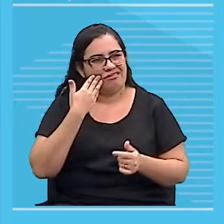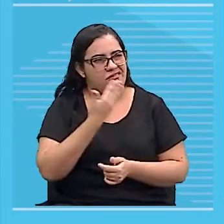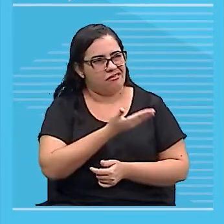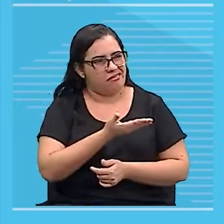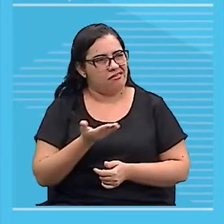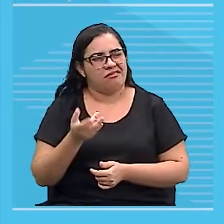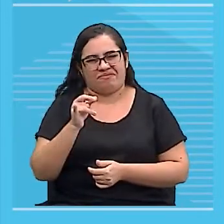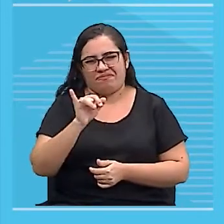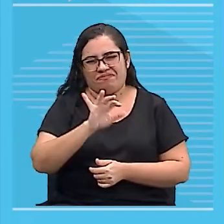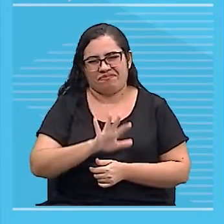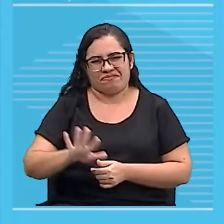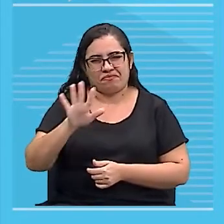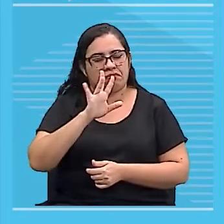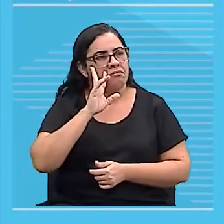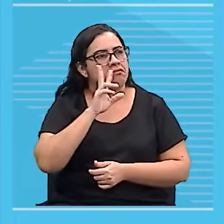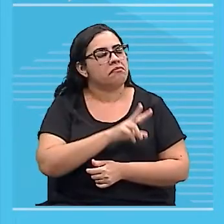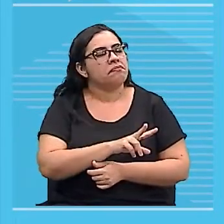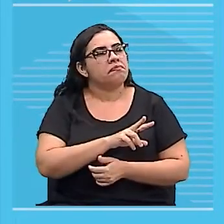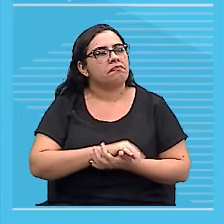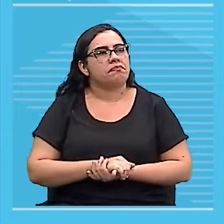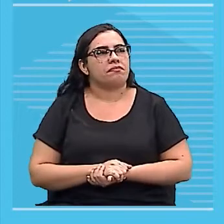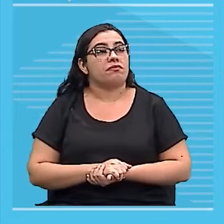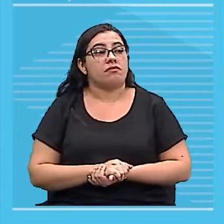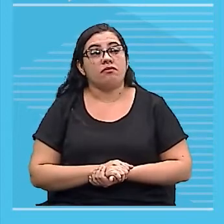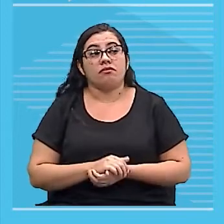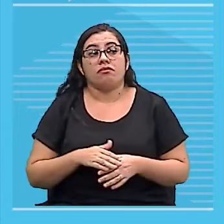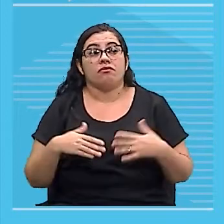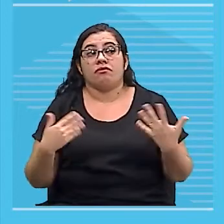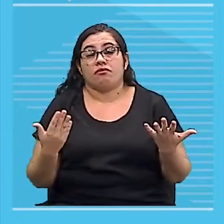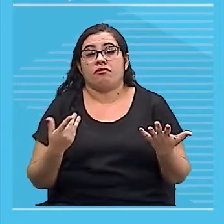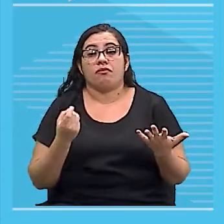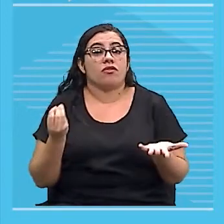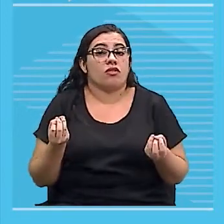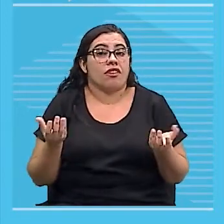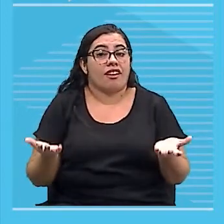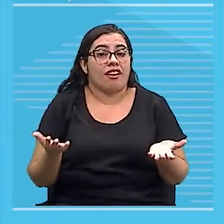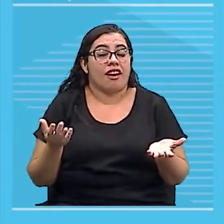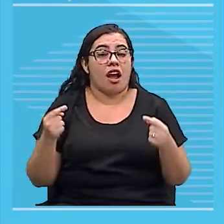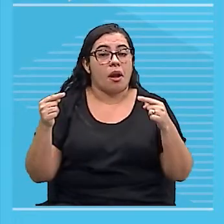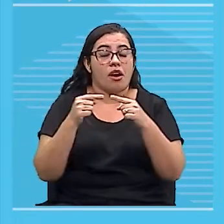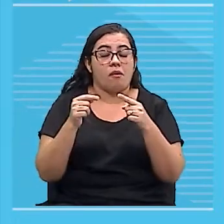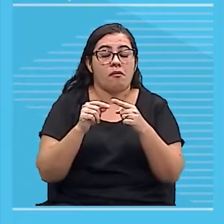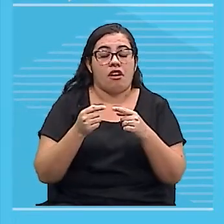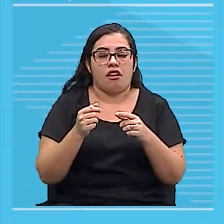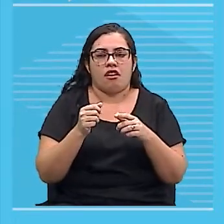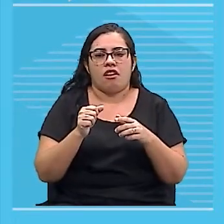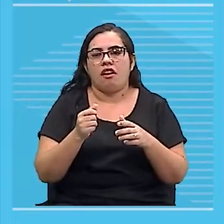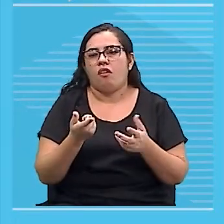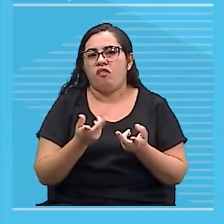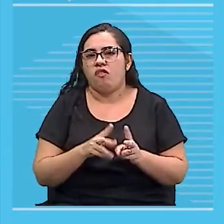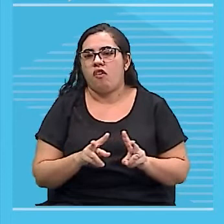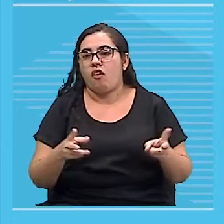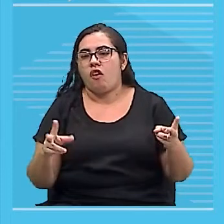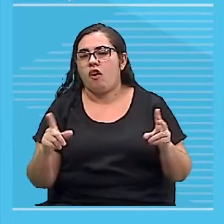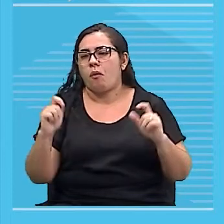E essa área, esse volume que eles possuem, está associado à capacidade